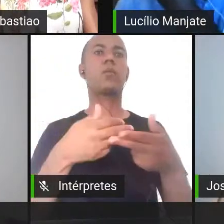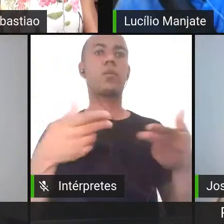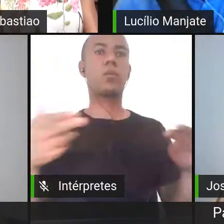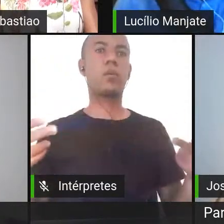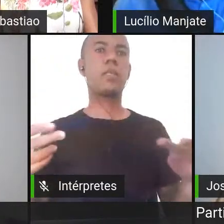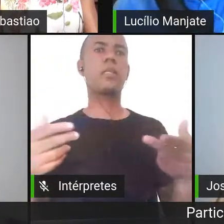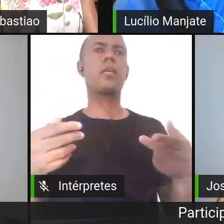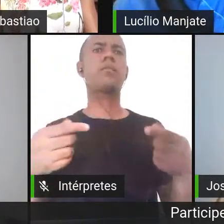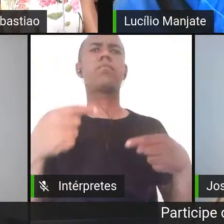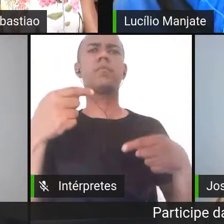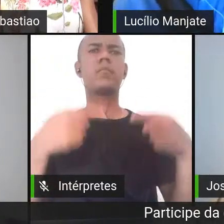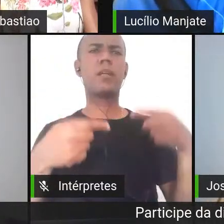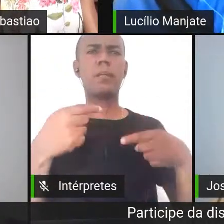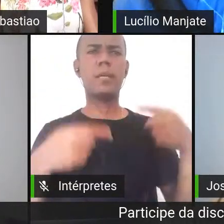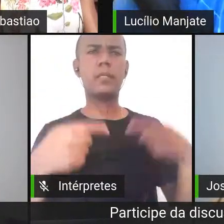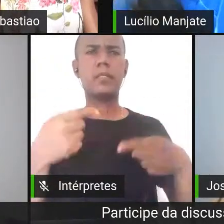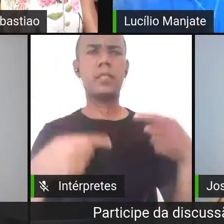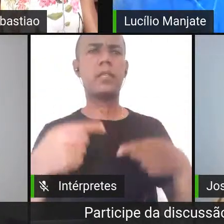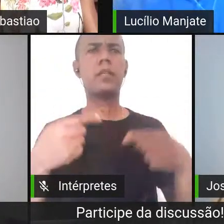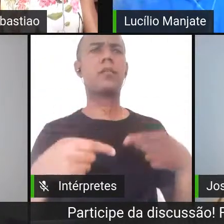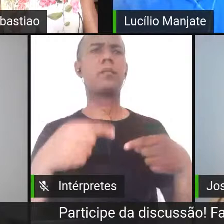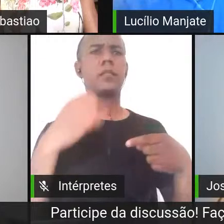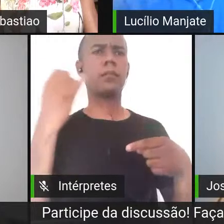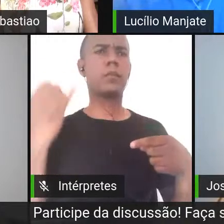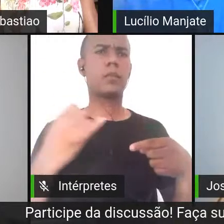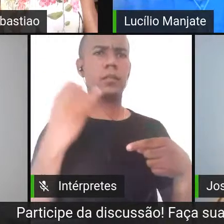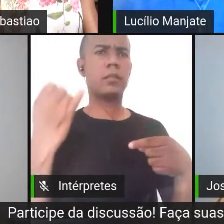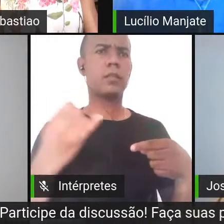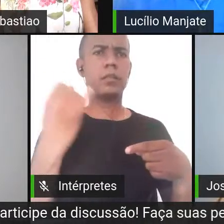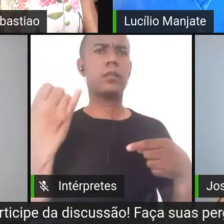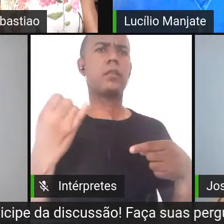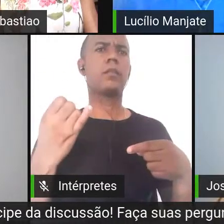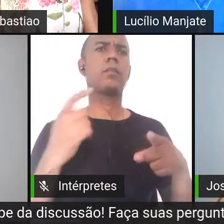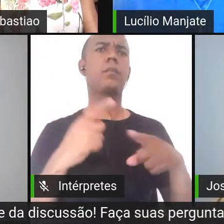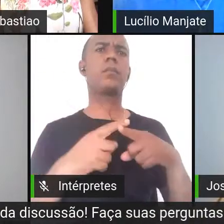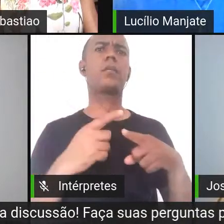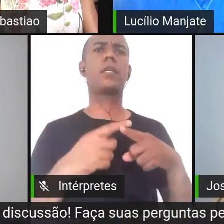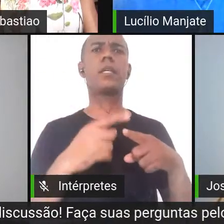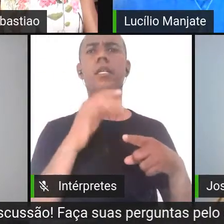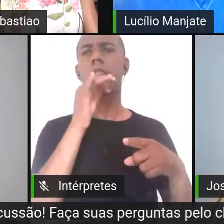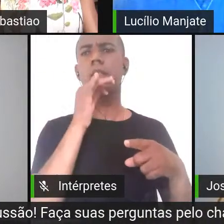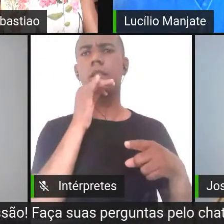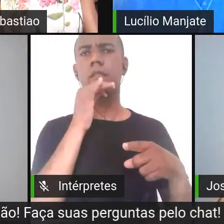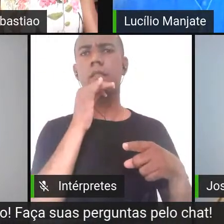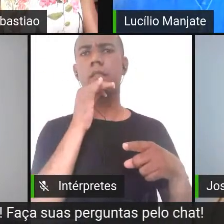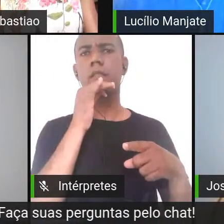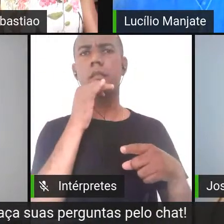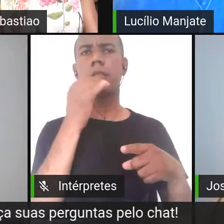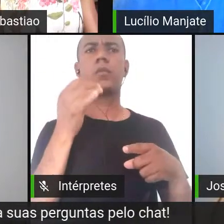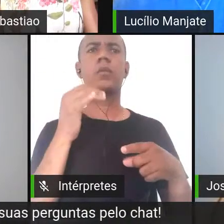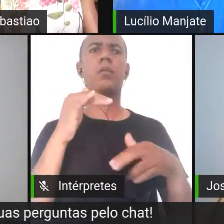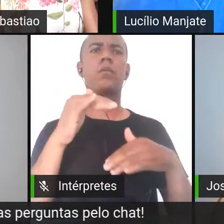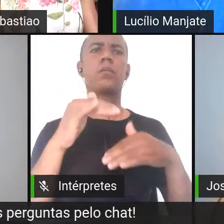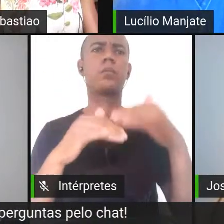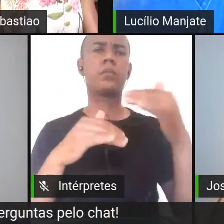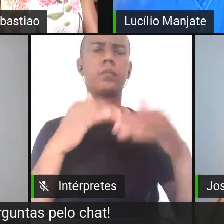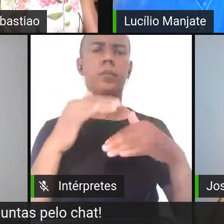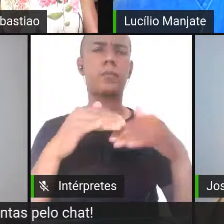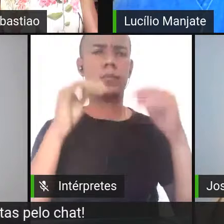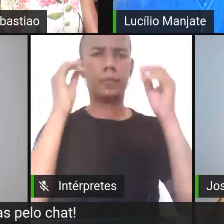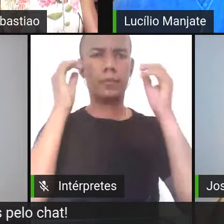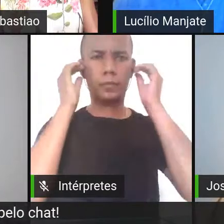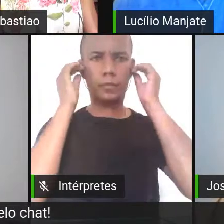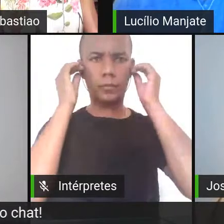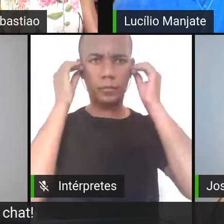debater de forma aberta ou não, ou velada, é, por exemplo, a questão de um plano nacional de leitura. Um